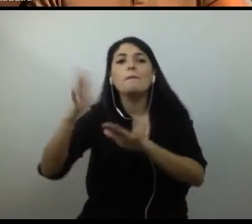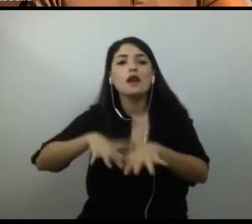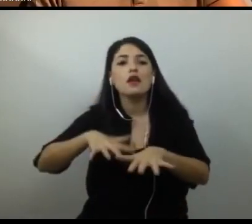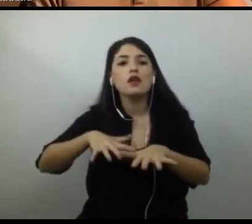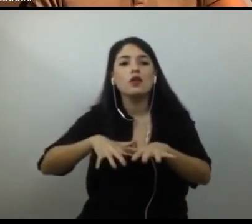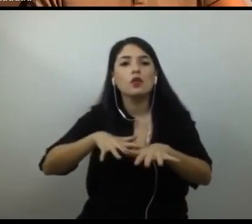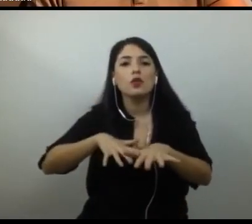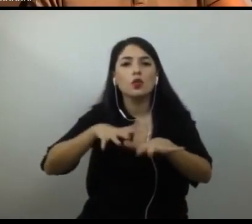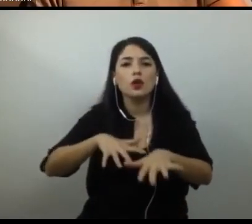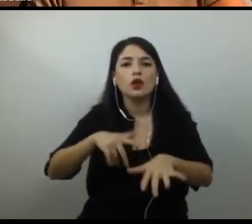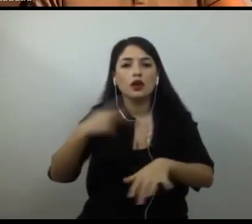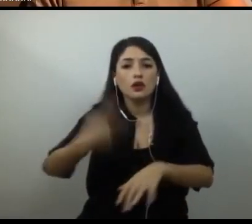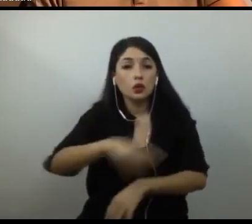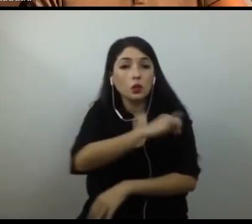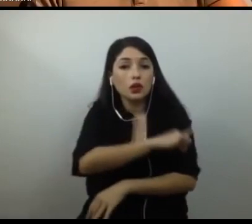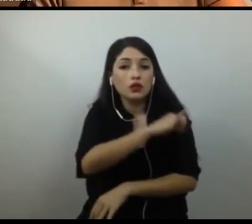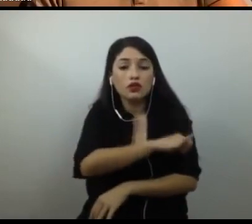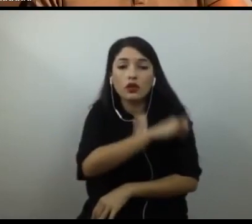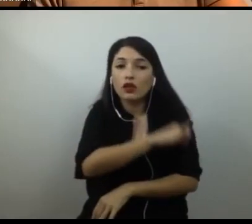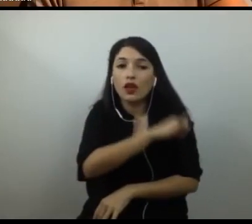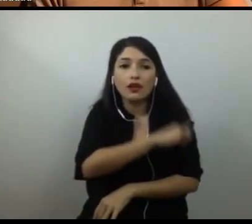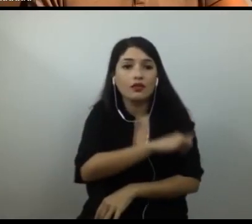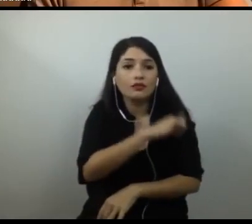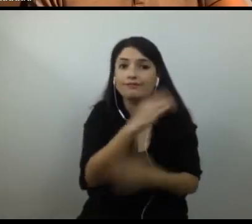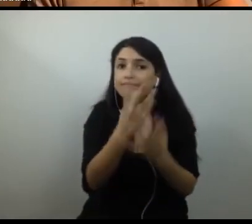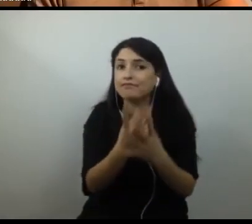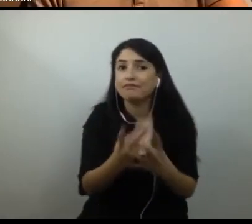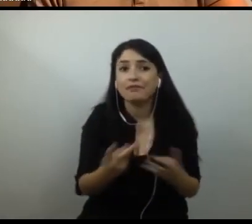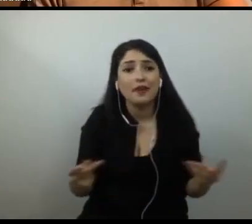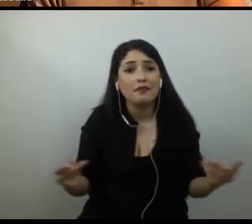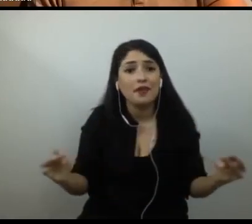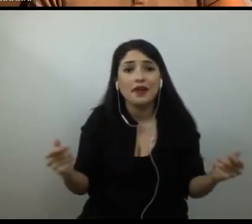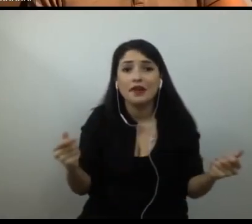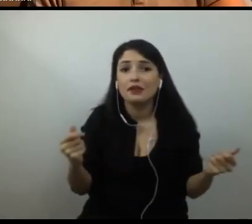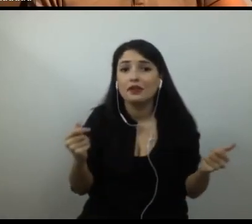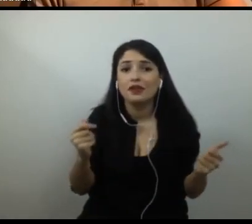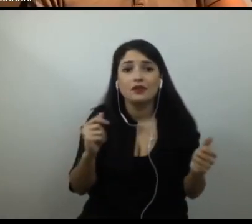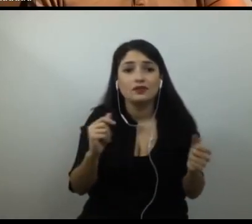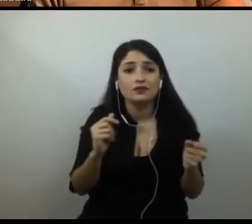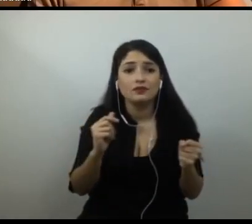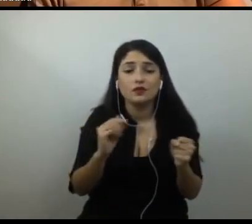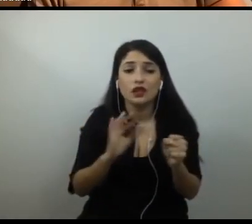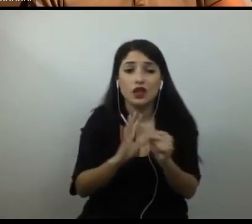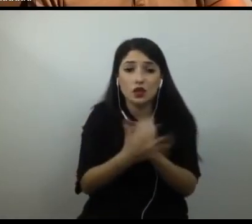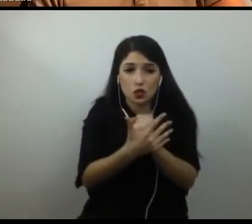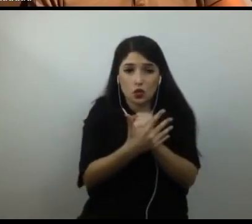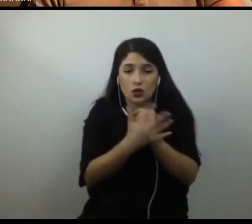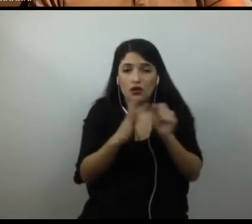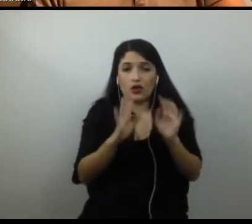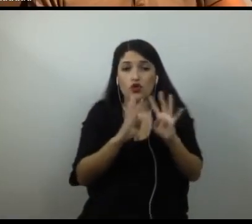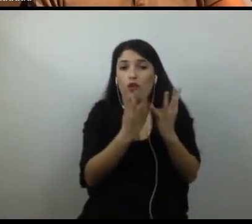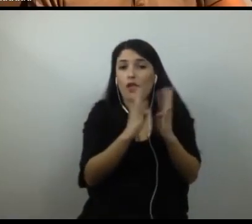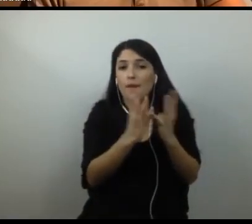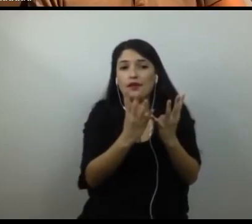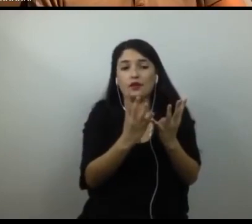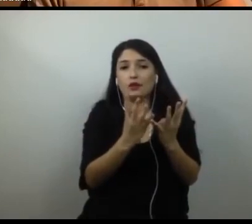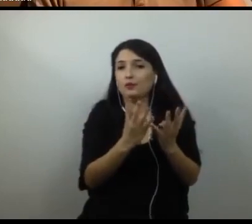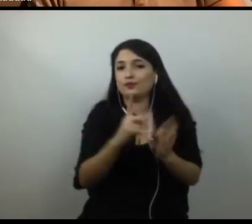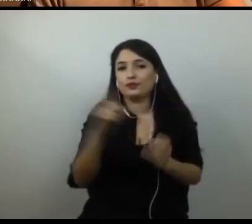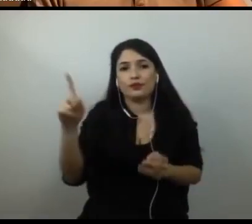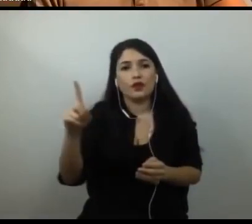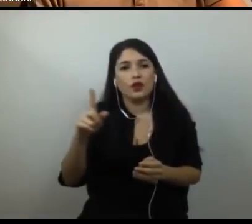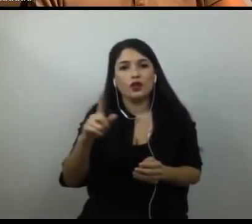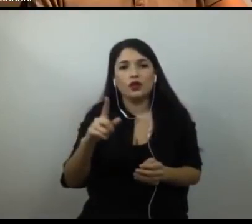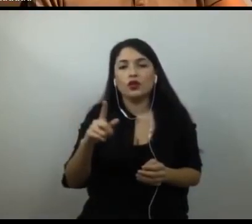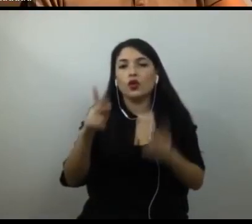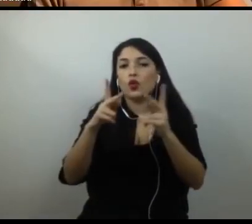Janeiro está acabando o isolamento. O governador, infelizmente, no auge do problema, não conseguiu aguentar a pressão, os shopping